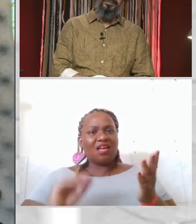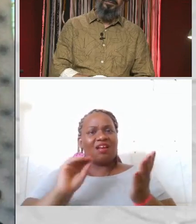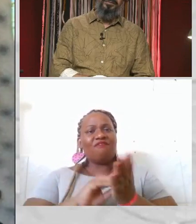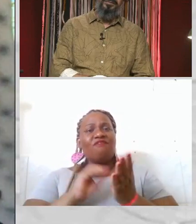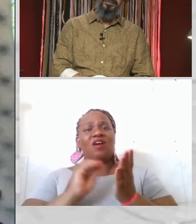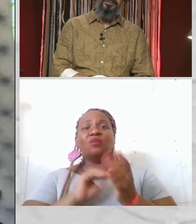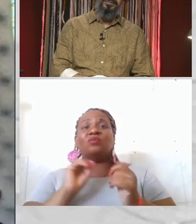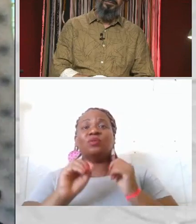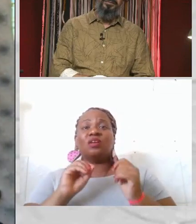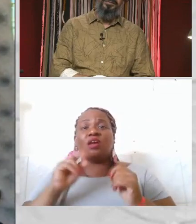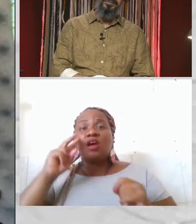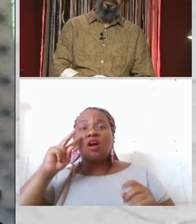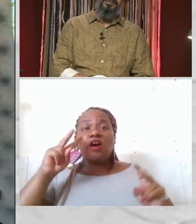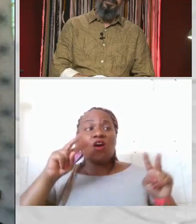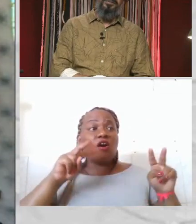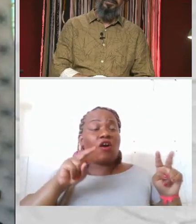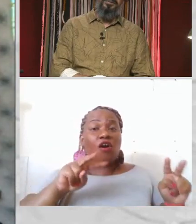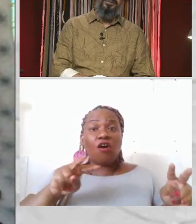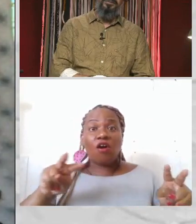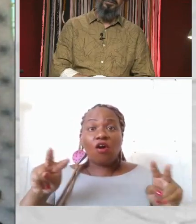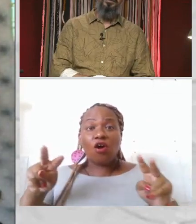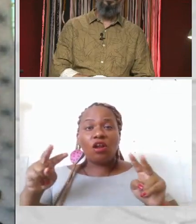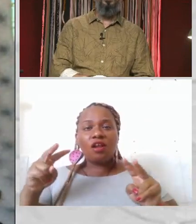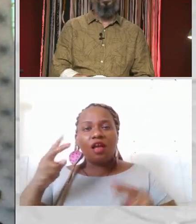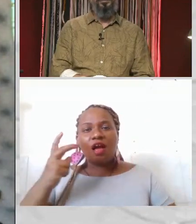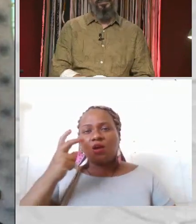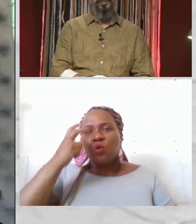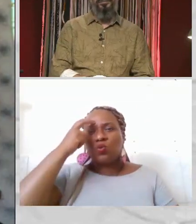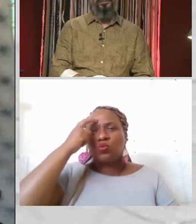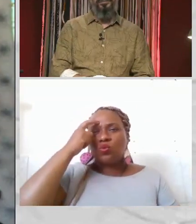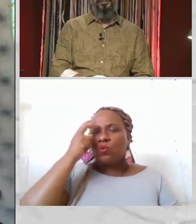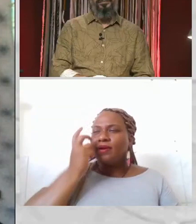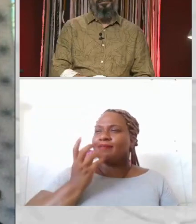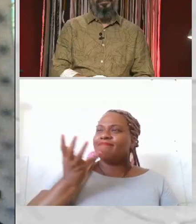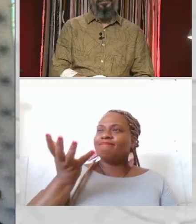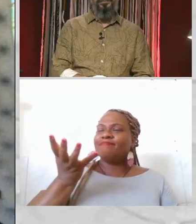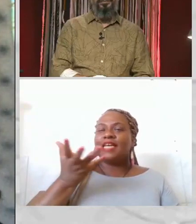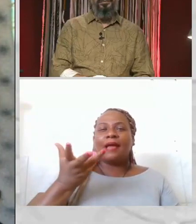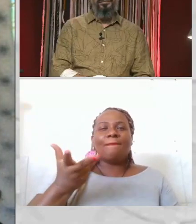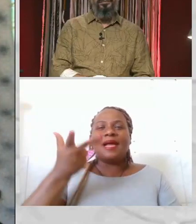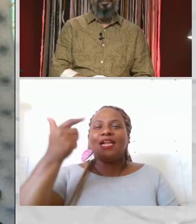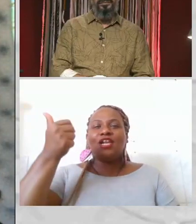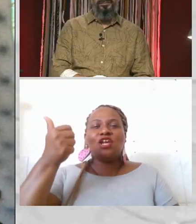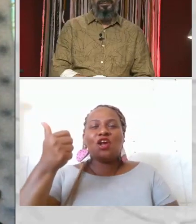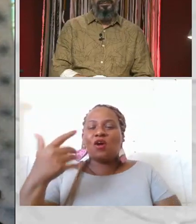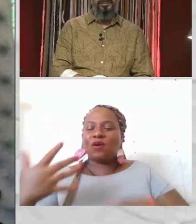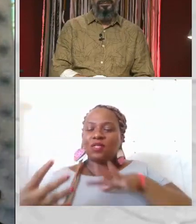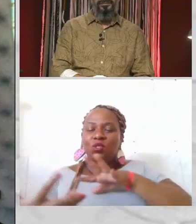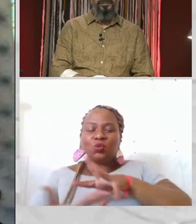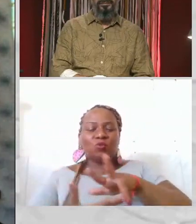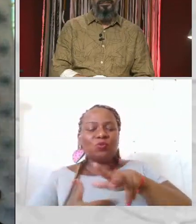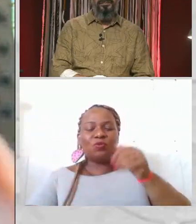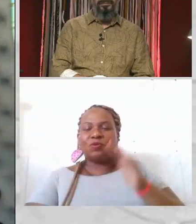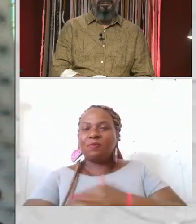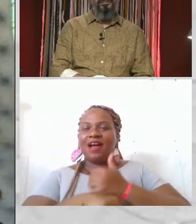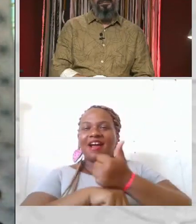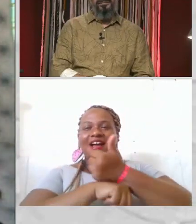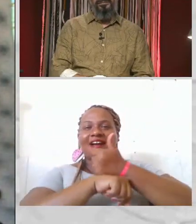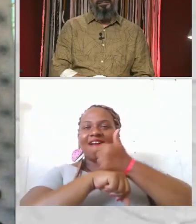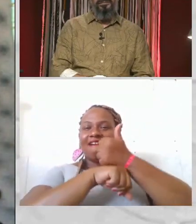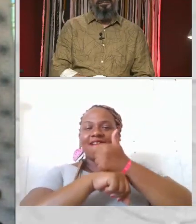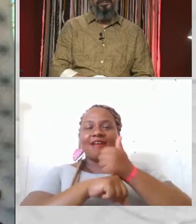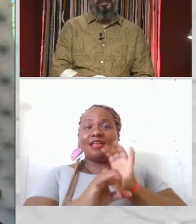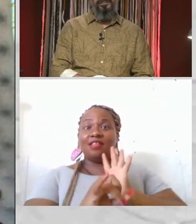cultura como a melhor coisa do mundo, como a identidade do povo, como o coração de um povo